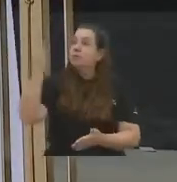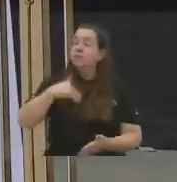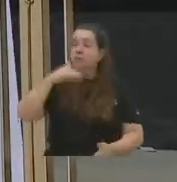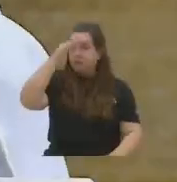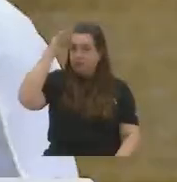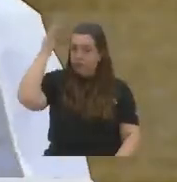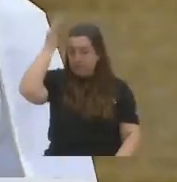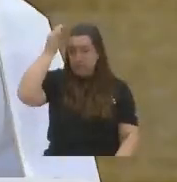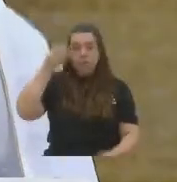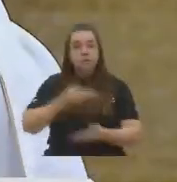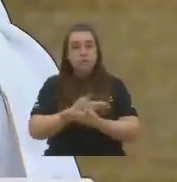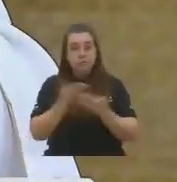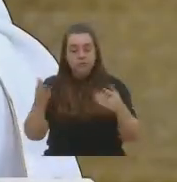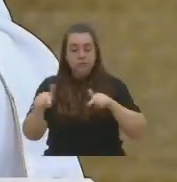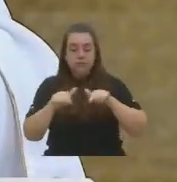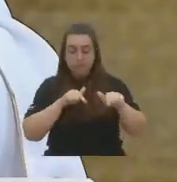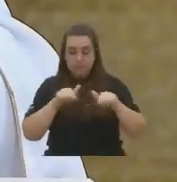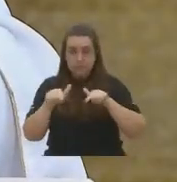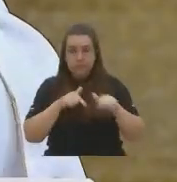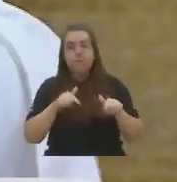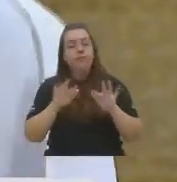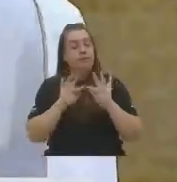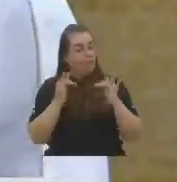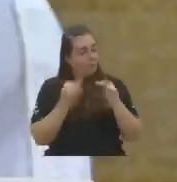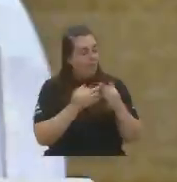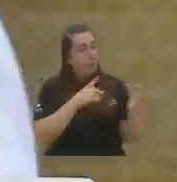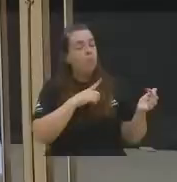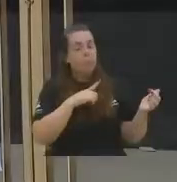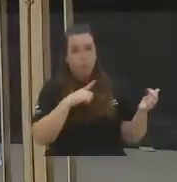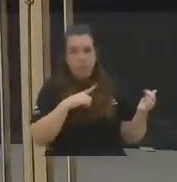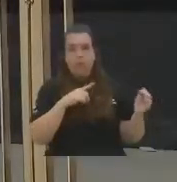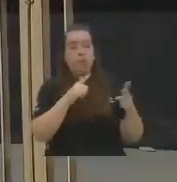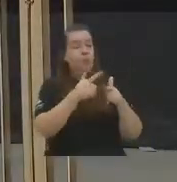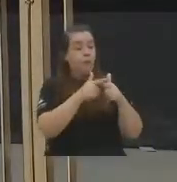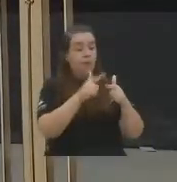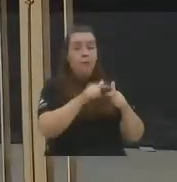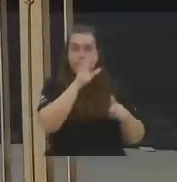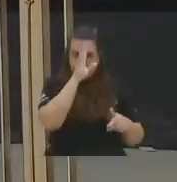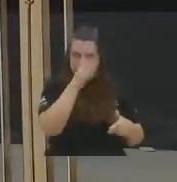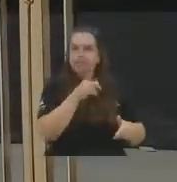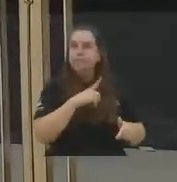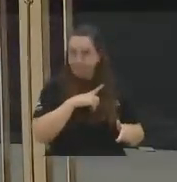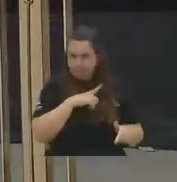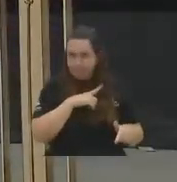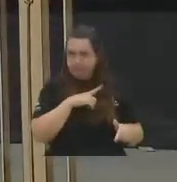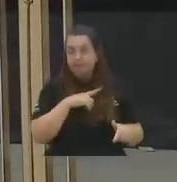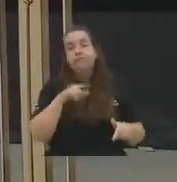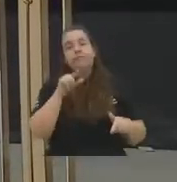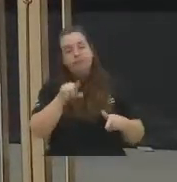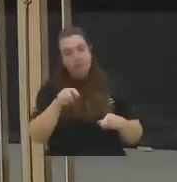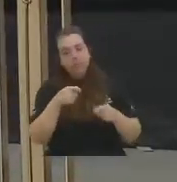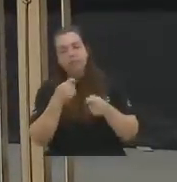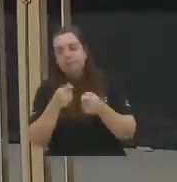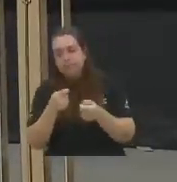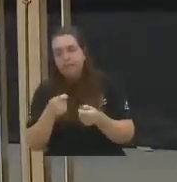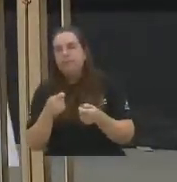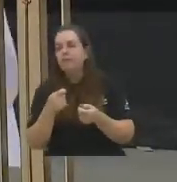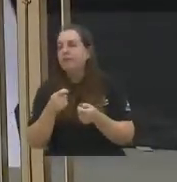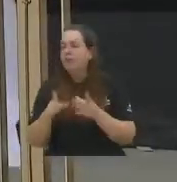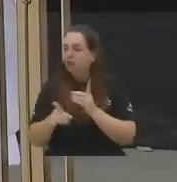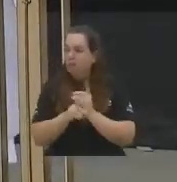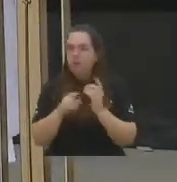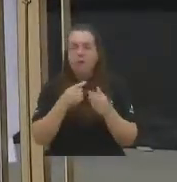que trabalha, você que tem família, você que tem problemas para resolver, você que tem que buscar soluções para